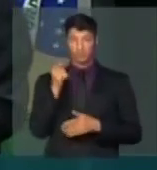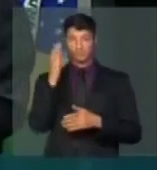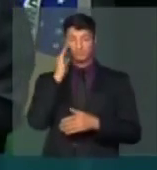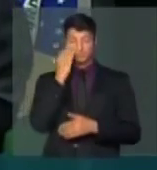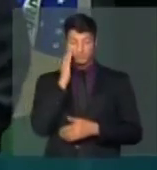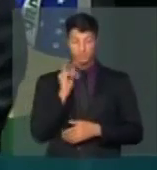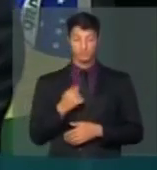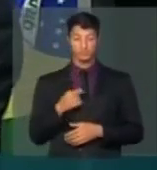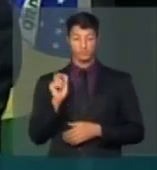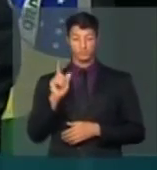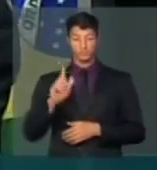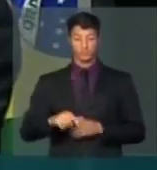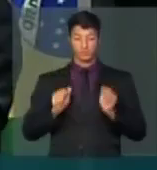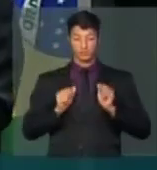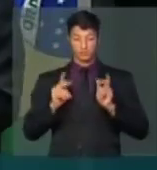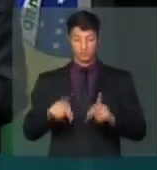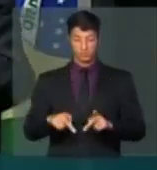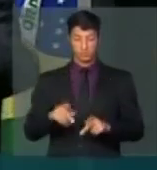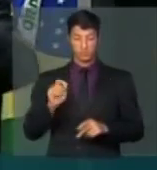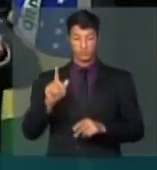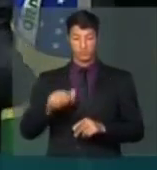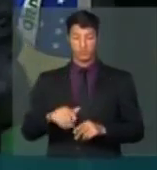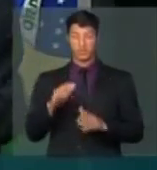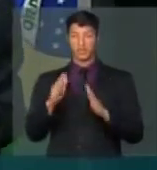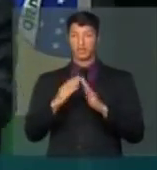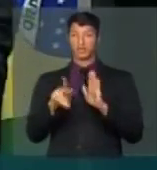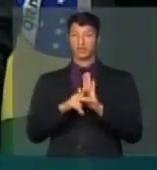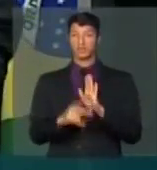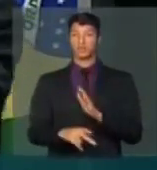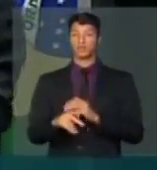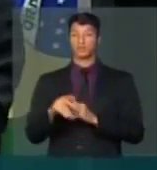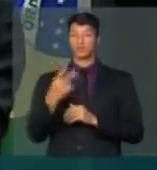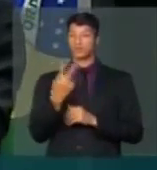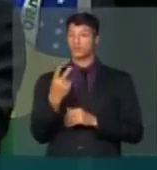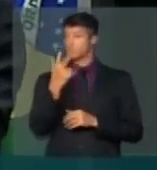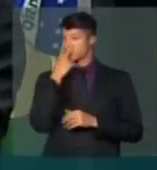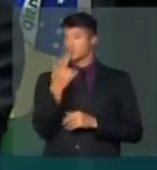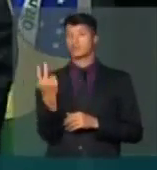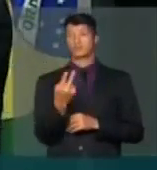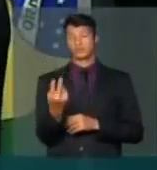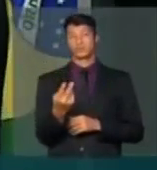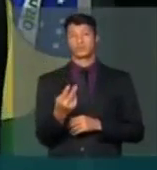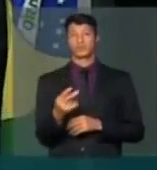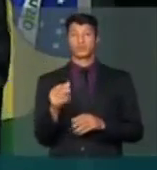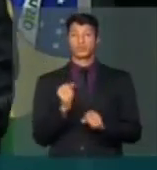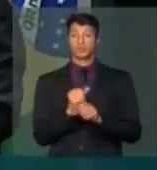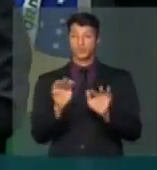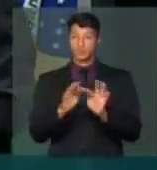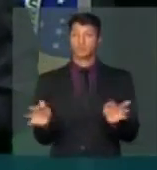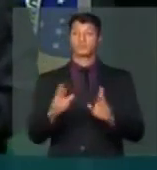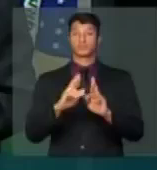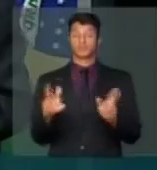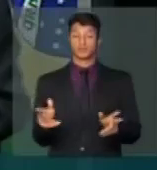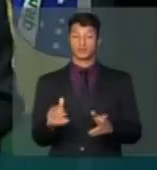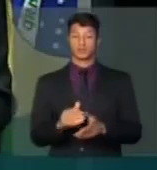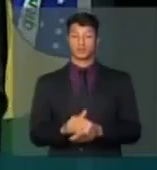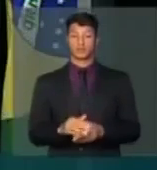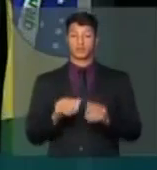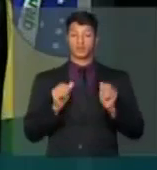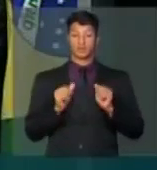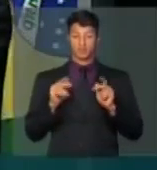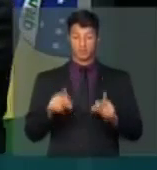compreenda o que é a aposentadoria e o que é a casa própria. Os dois são muito parecidos, com uma simples diferença.